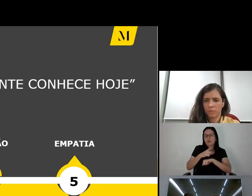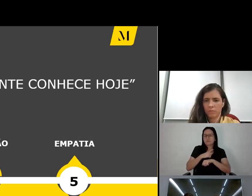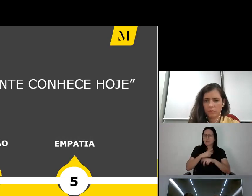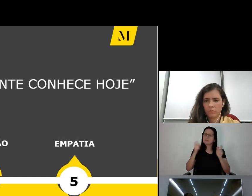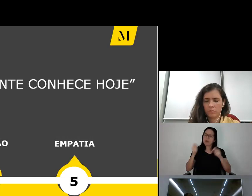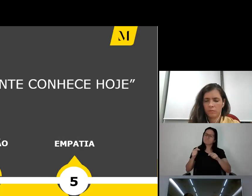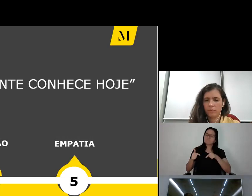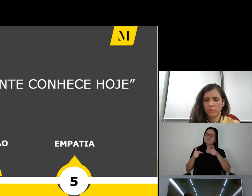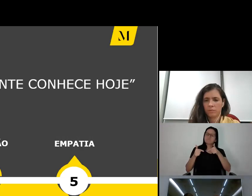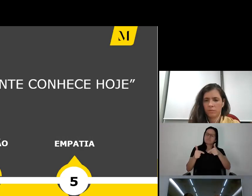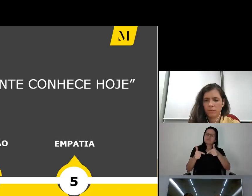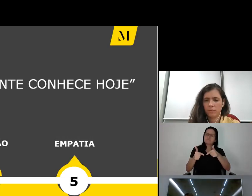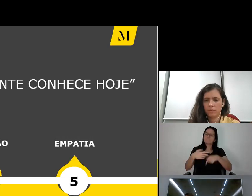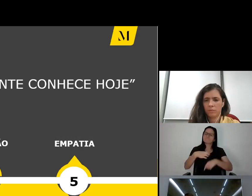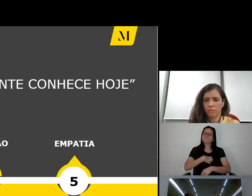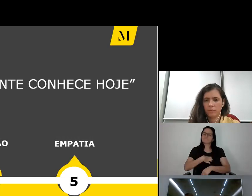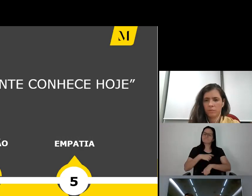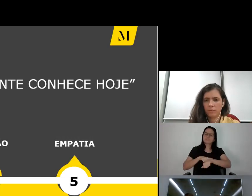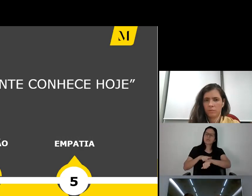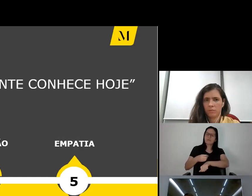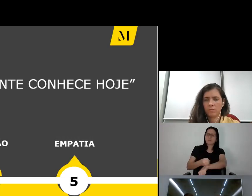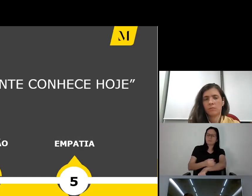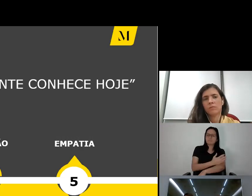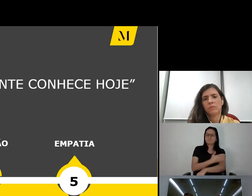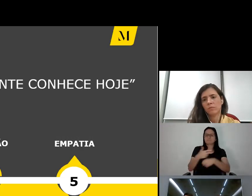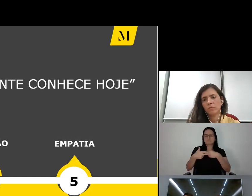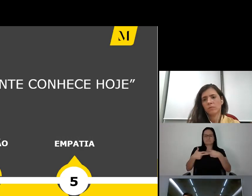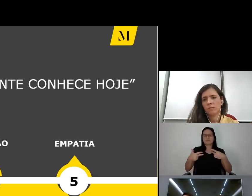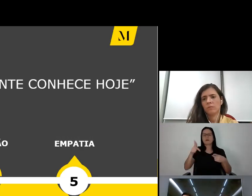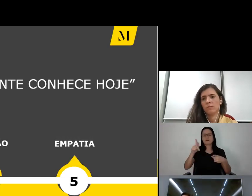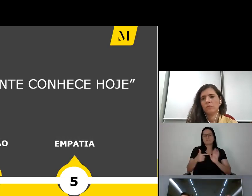tempo e das suas emoções, isso que a gente chama de inteligência emocional.